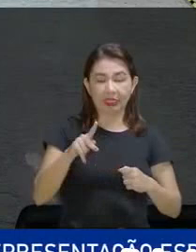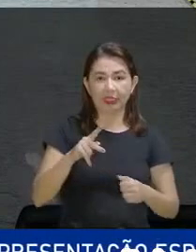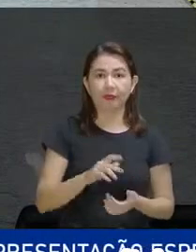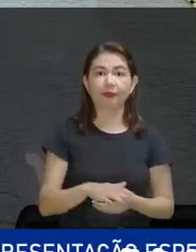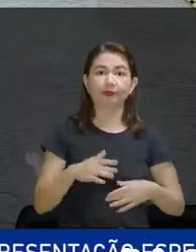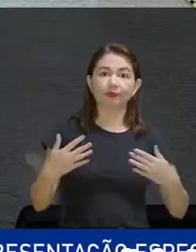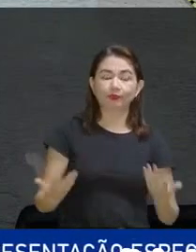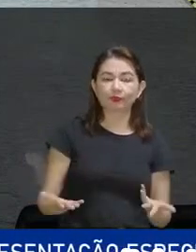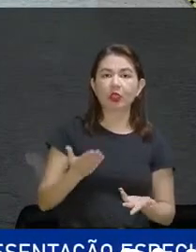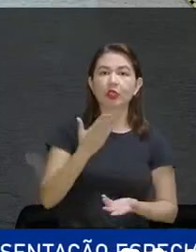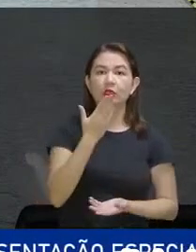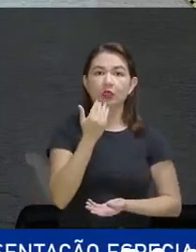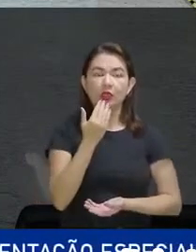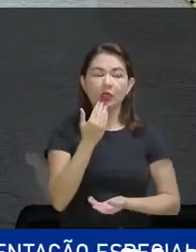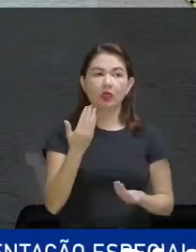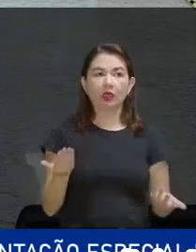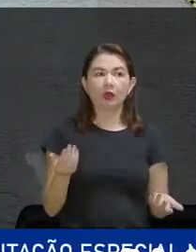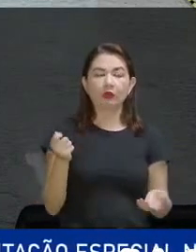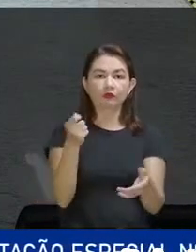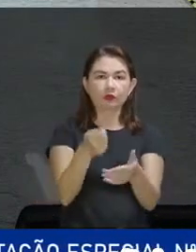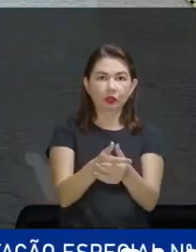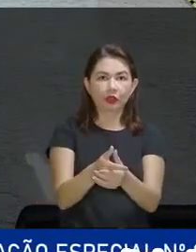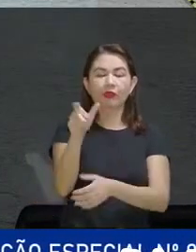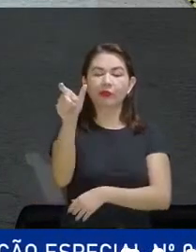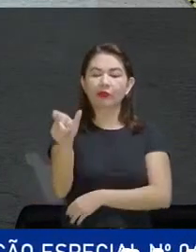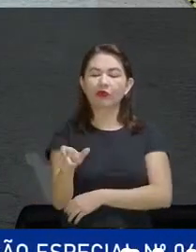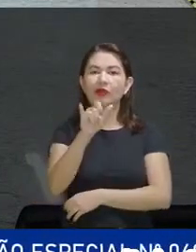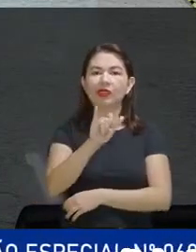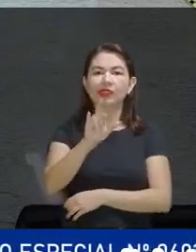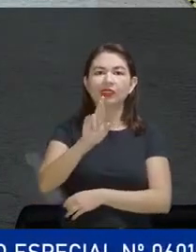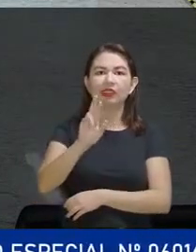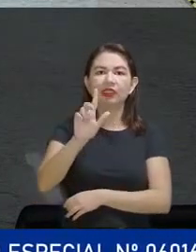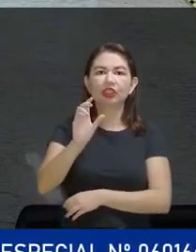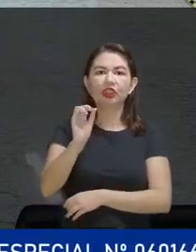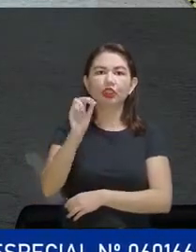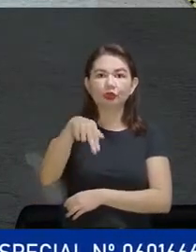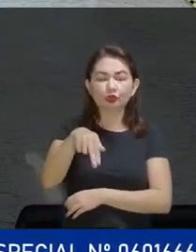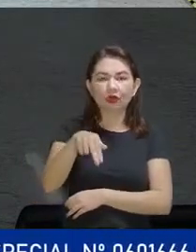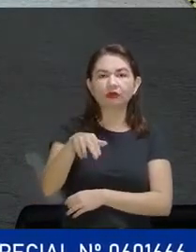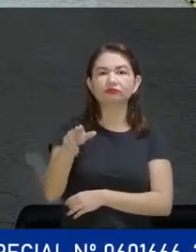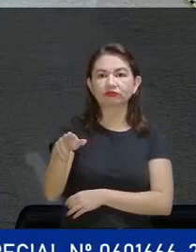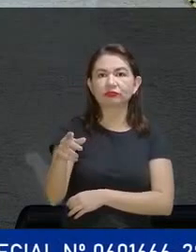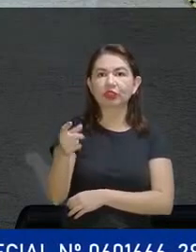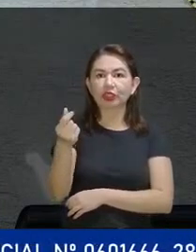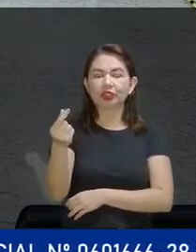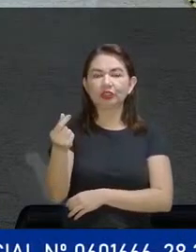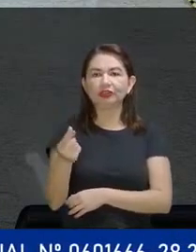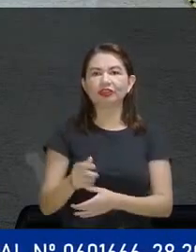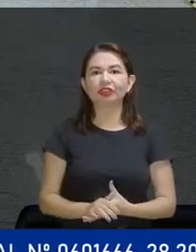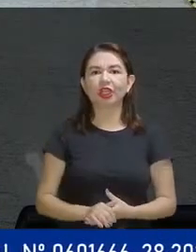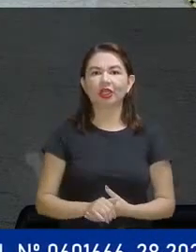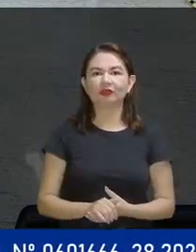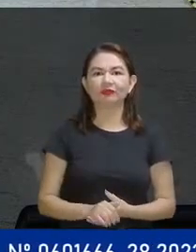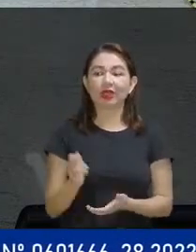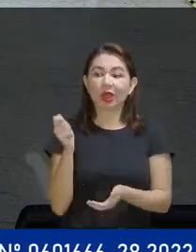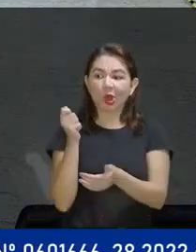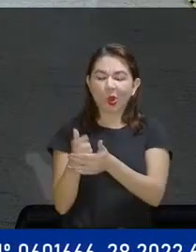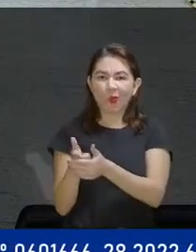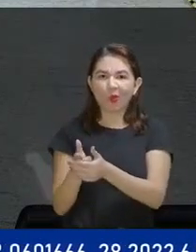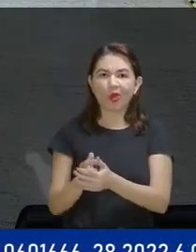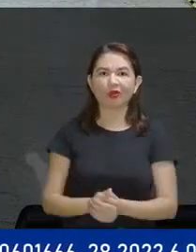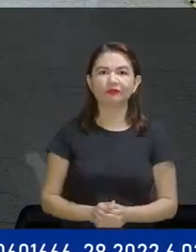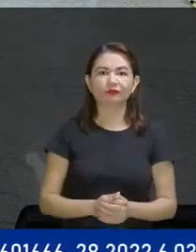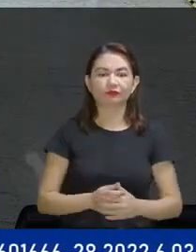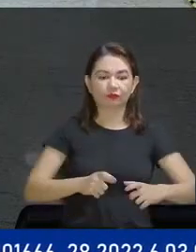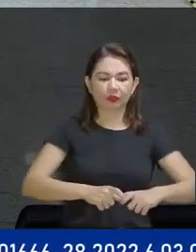de alimentos foram adquiridos por Irlon, que entregou o dinheiro arrecadado em mãos para o senhor Irlon, que arrecadou um pouco